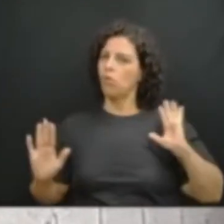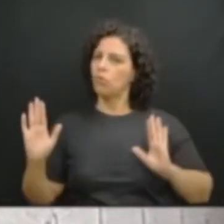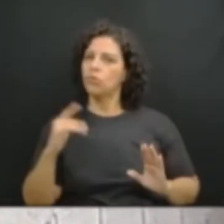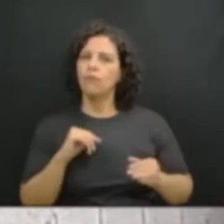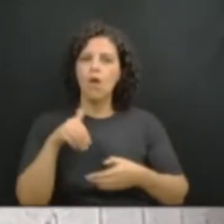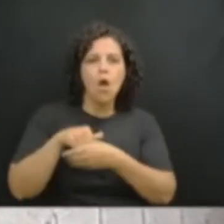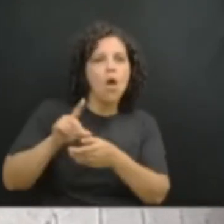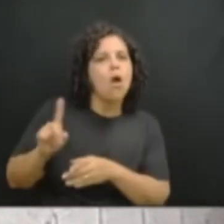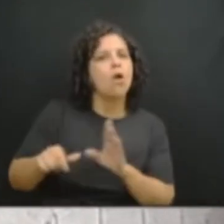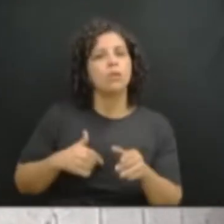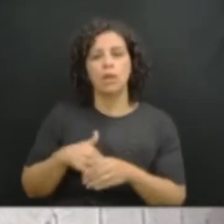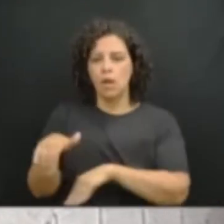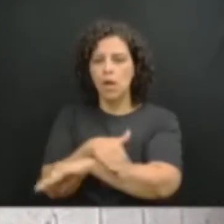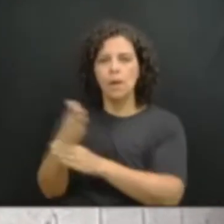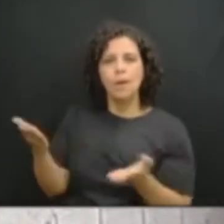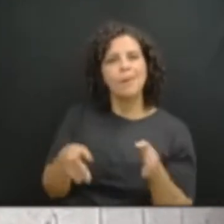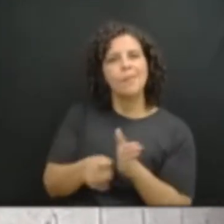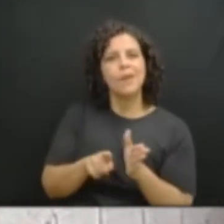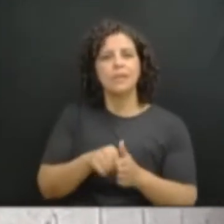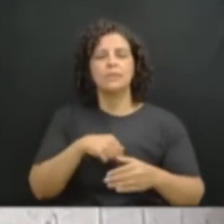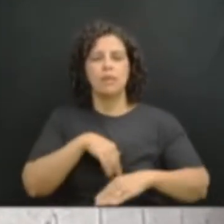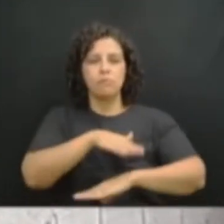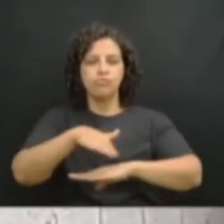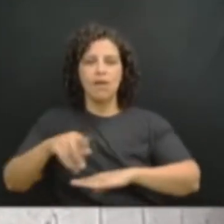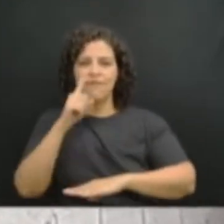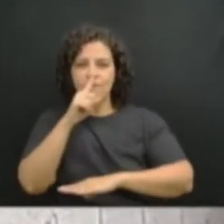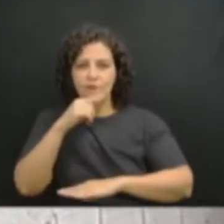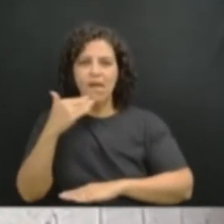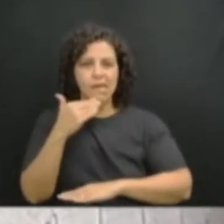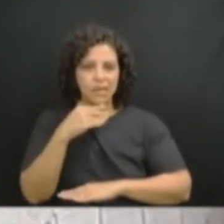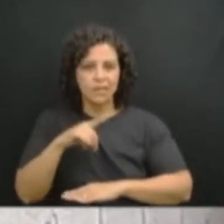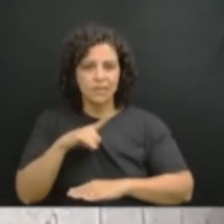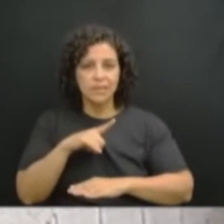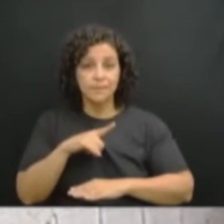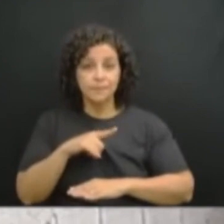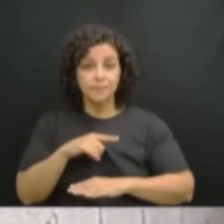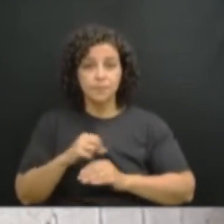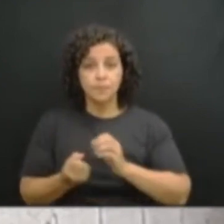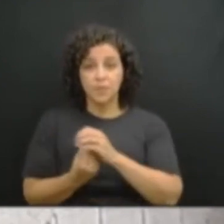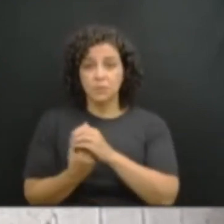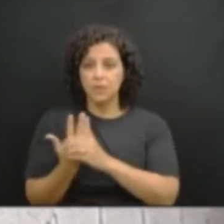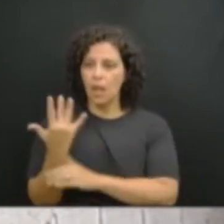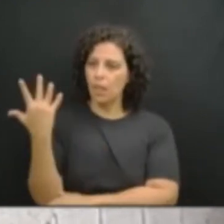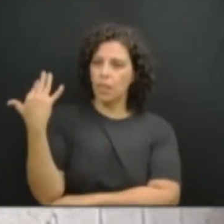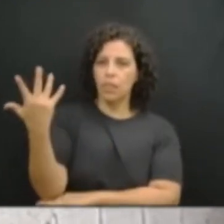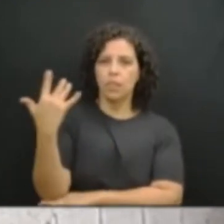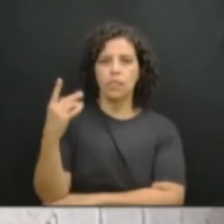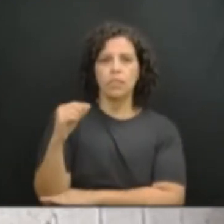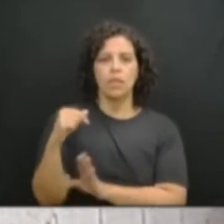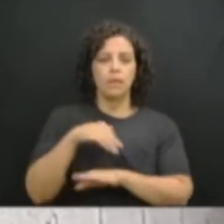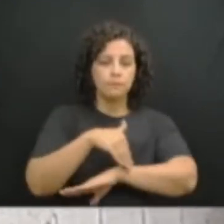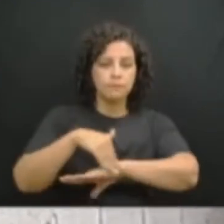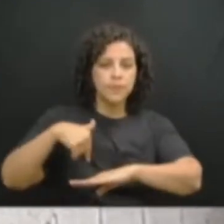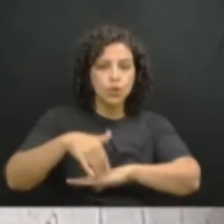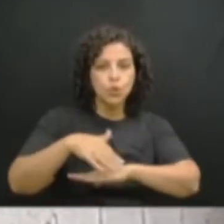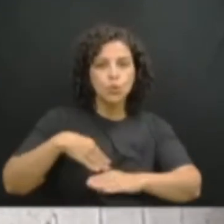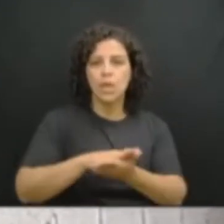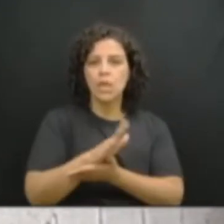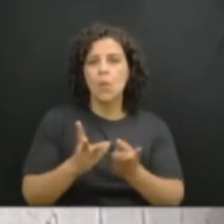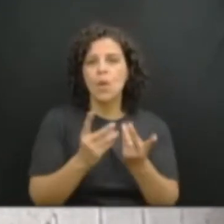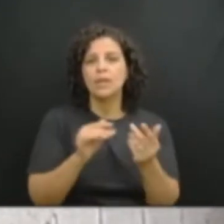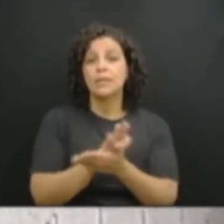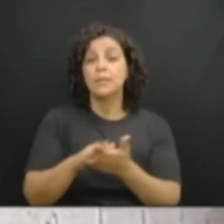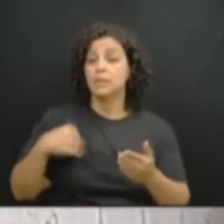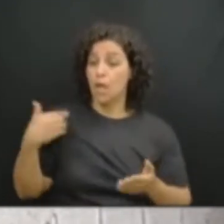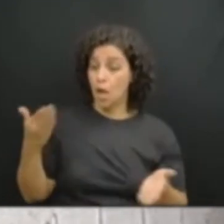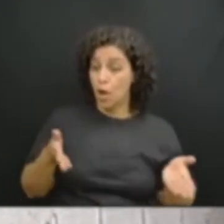aí, com as rodovias emburacadas, com mato à altura, sem sinalização. Mas o momento é de